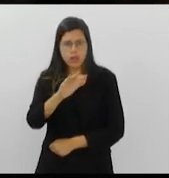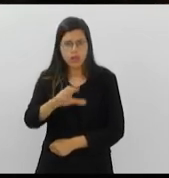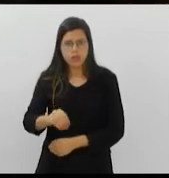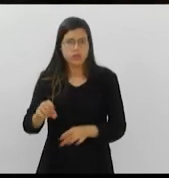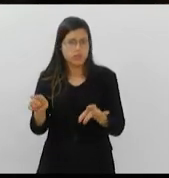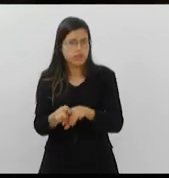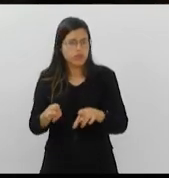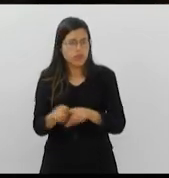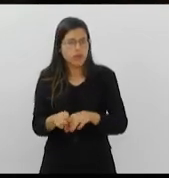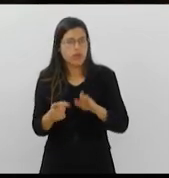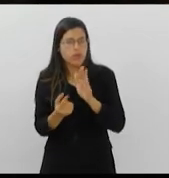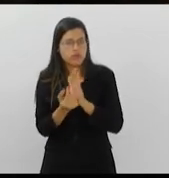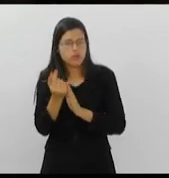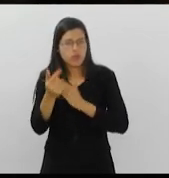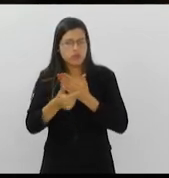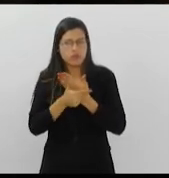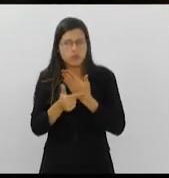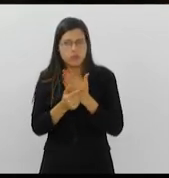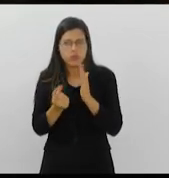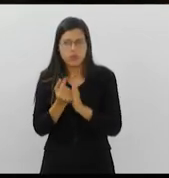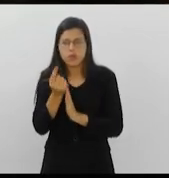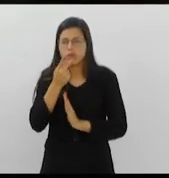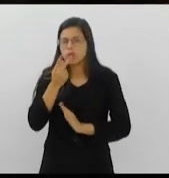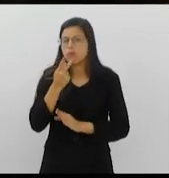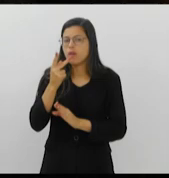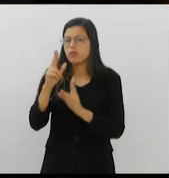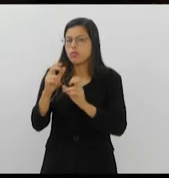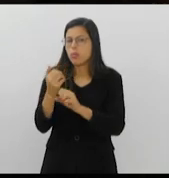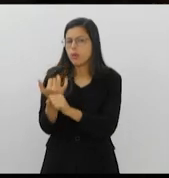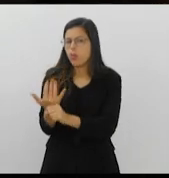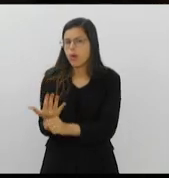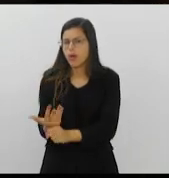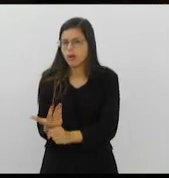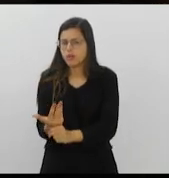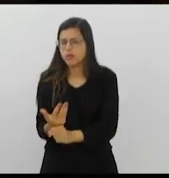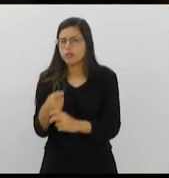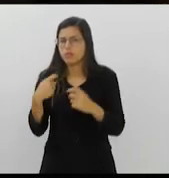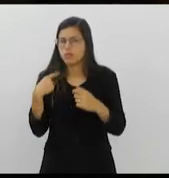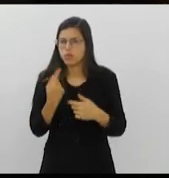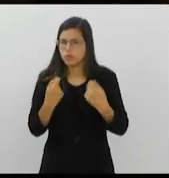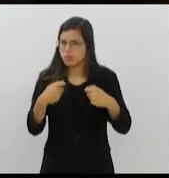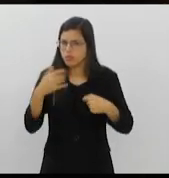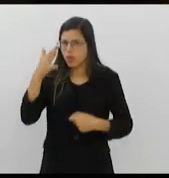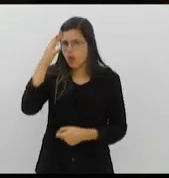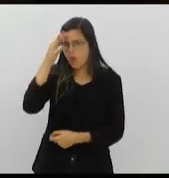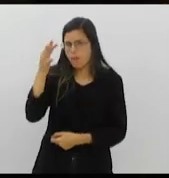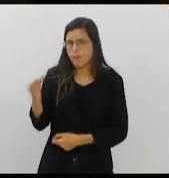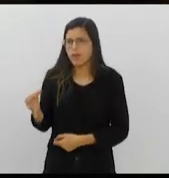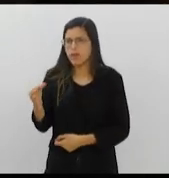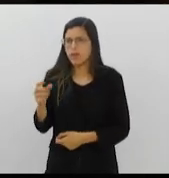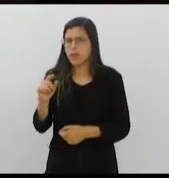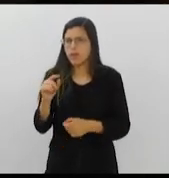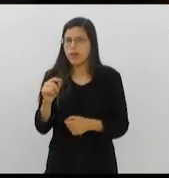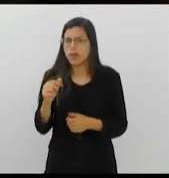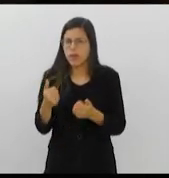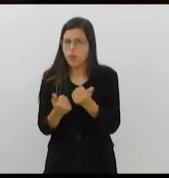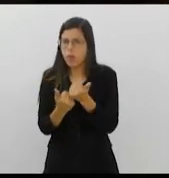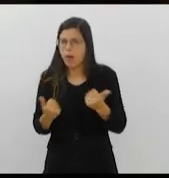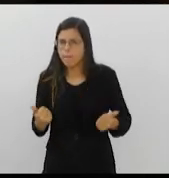funções do orçamento, quando falamos de UERJ. A gente tem que compreender que a assistência estudantil ela tem que estar